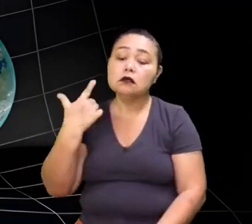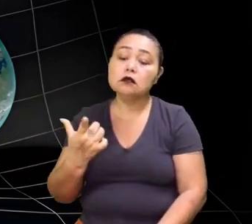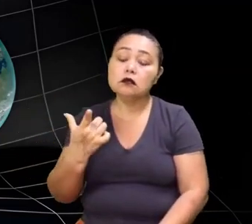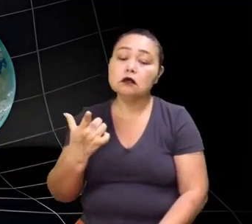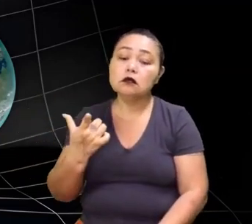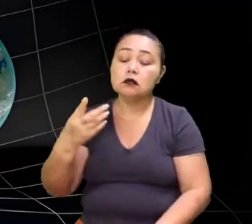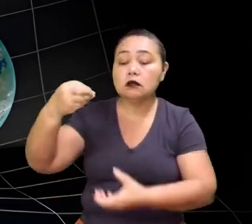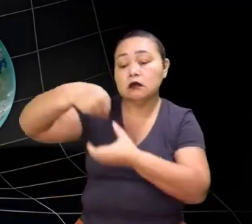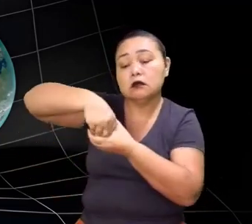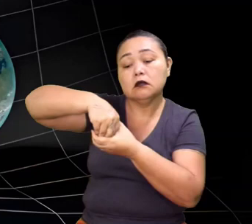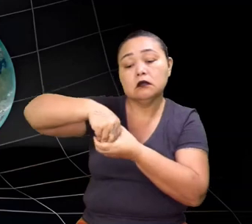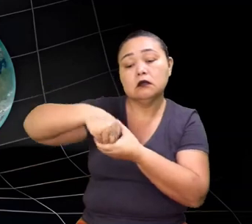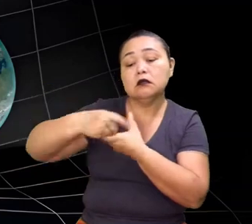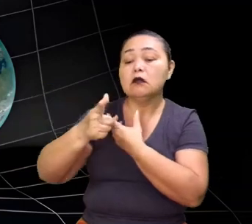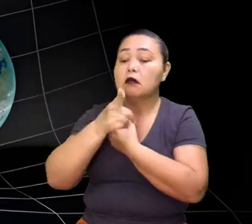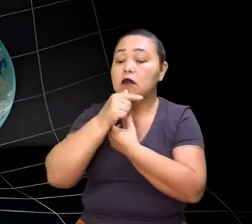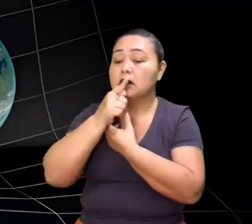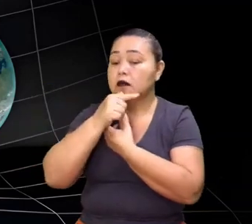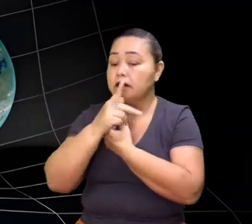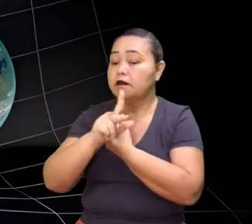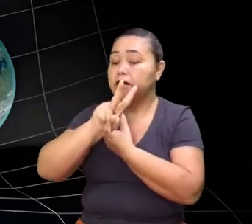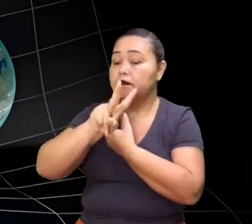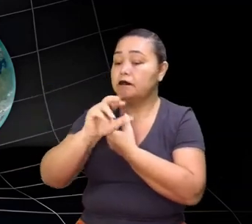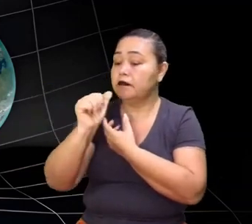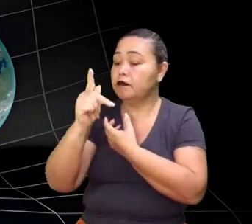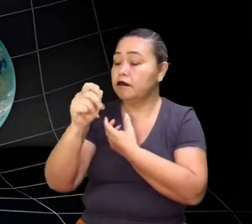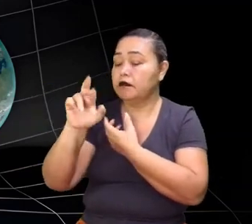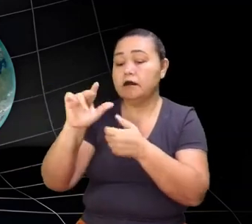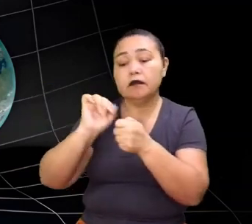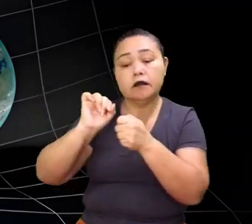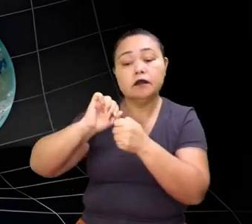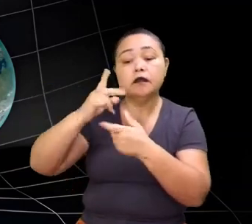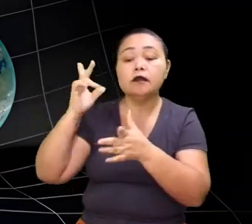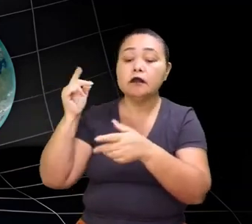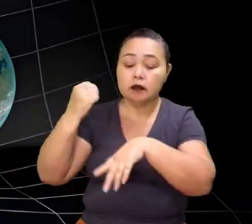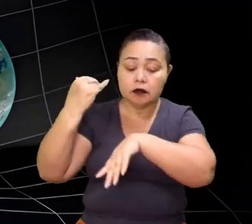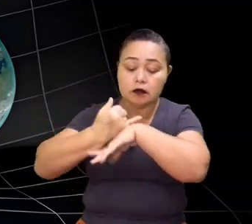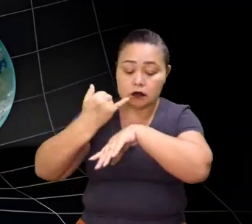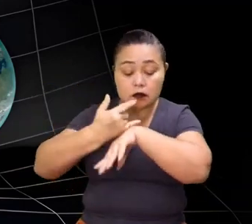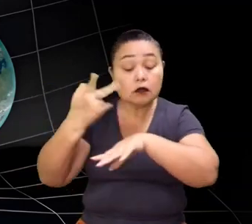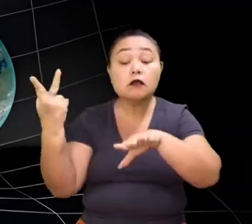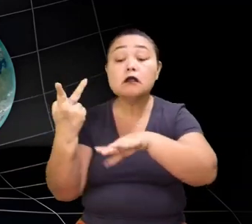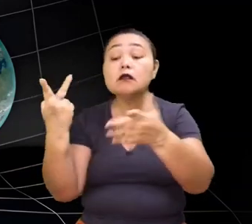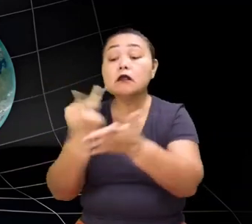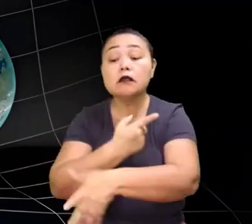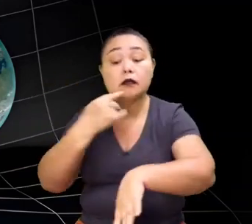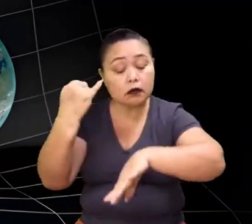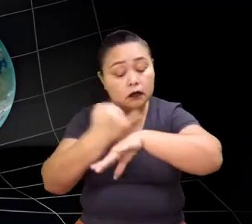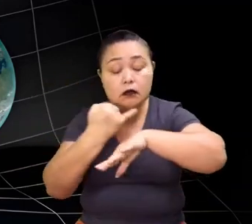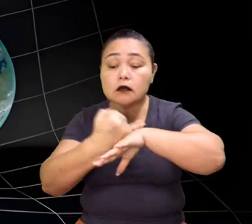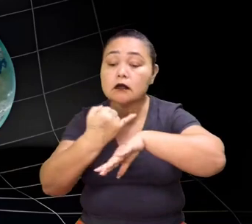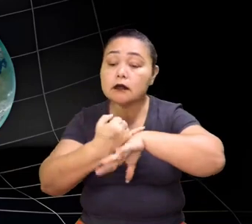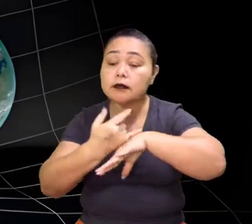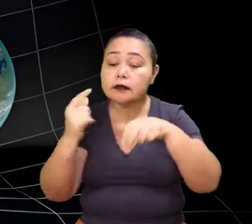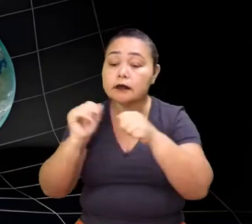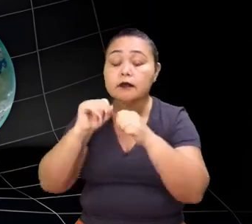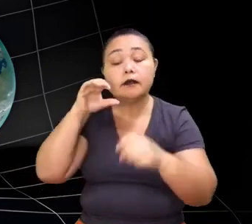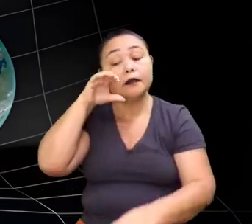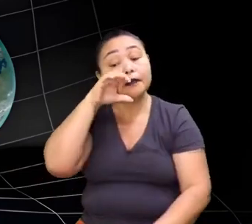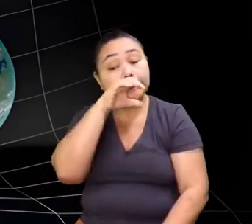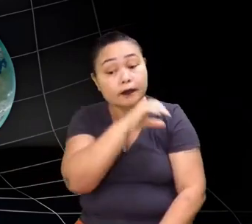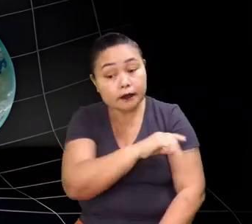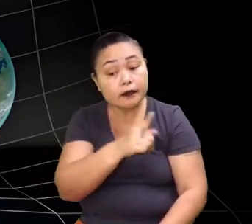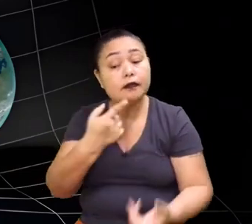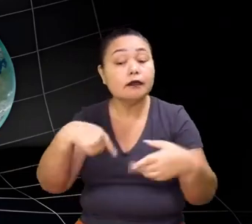que colocar dentro a água que tem S vapor e esse material de Ferro o que acontece com o ferro esse ferro na verdade ele vai esquentar